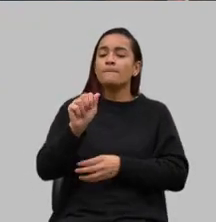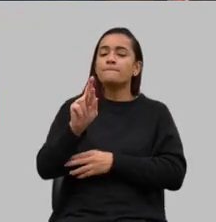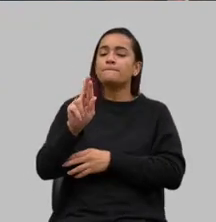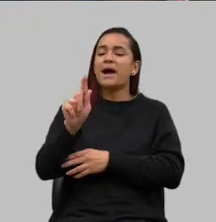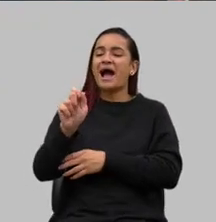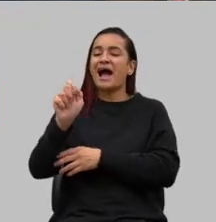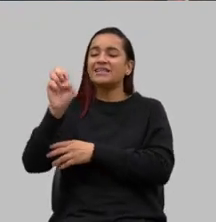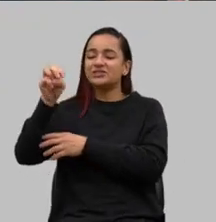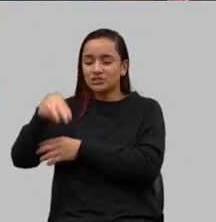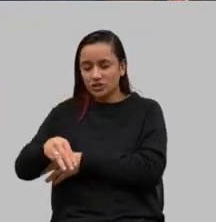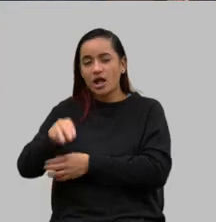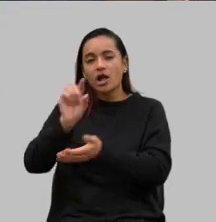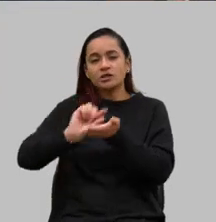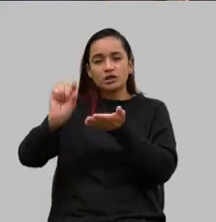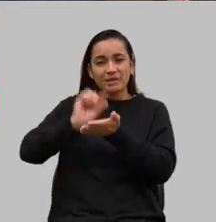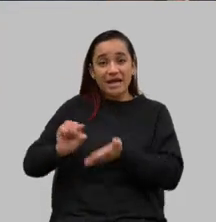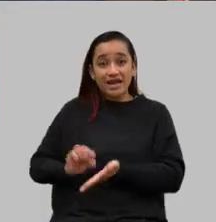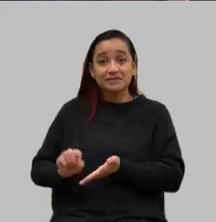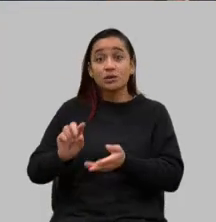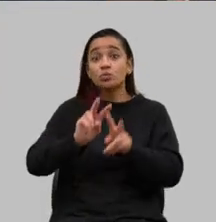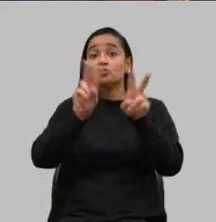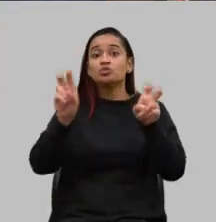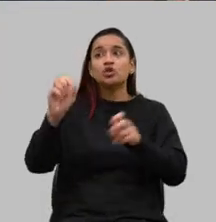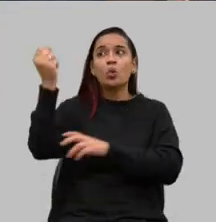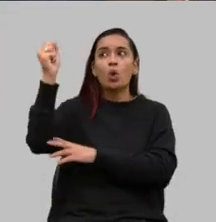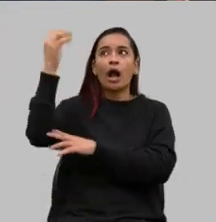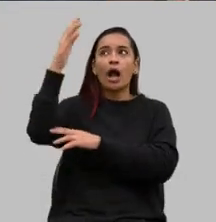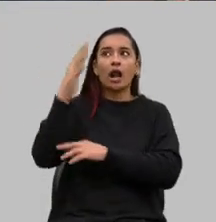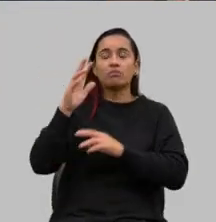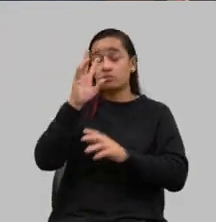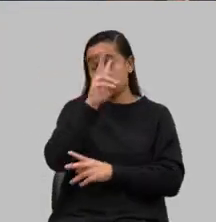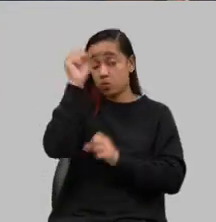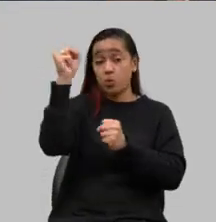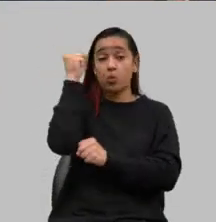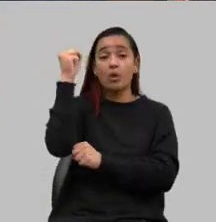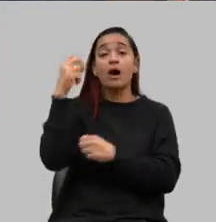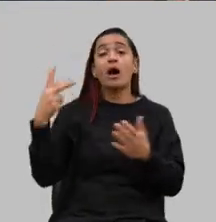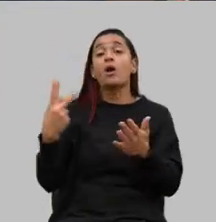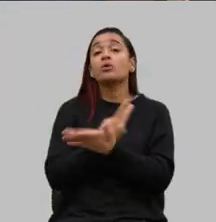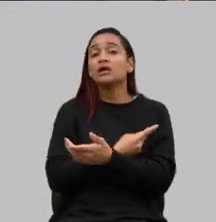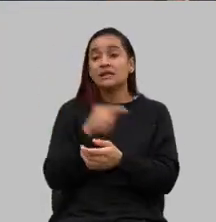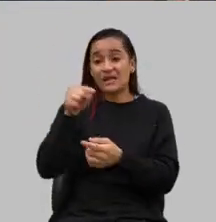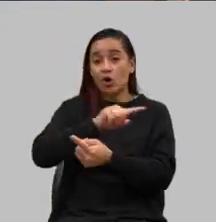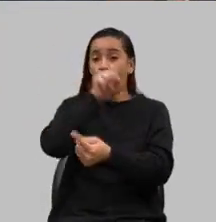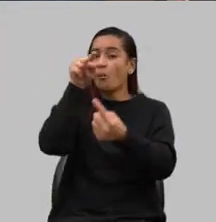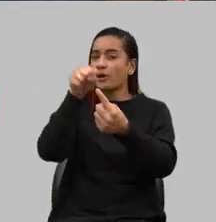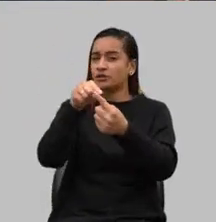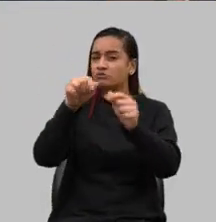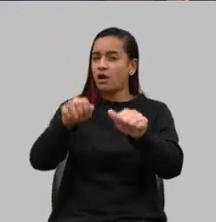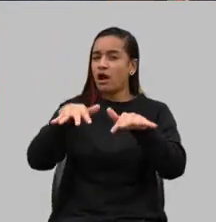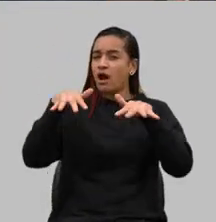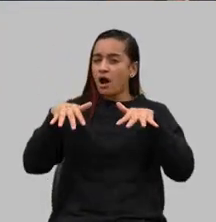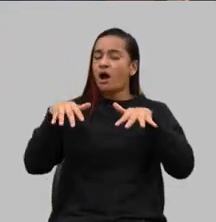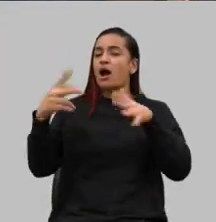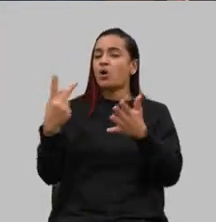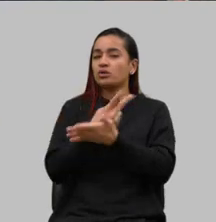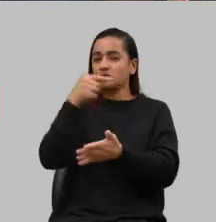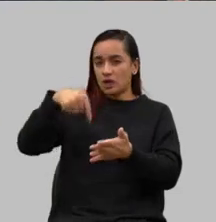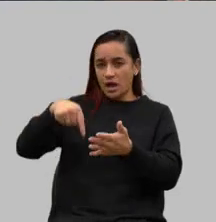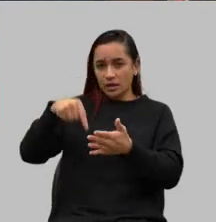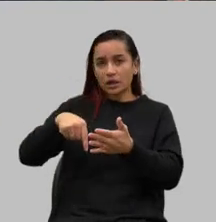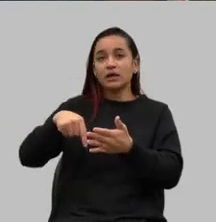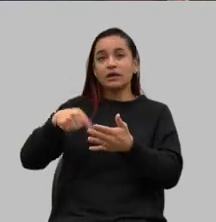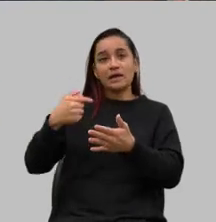os eventos climáticos extremos né Isso foi objeto de uma audiência pública recentemente aqui na comissão Eu particularmente